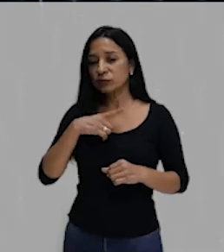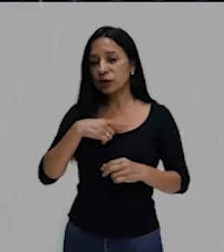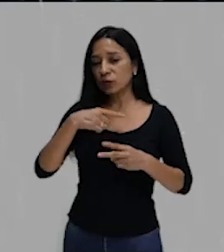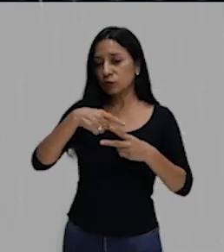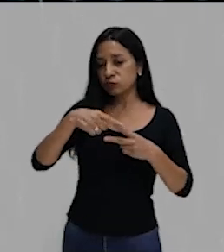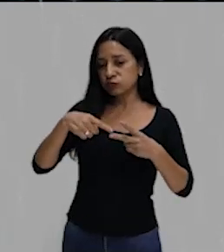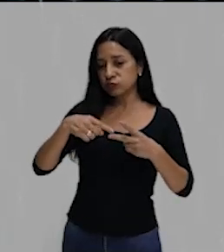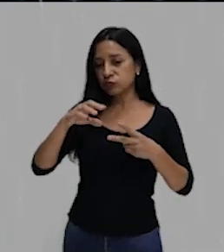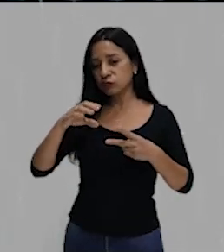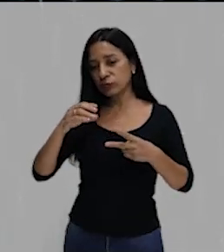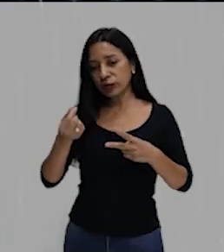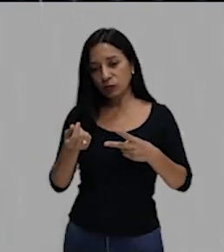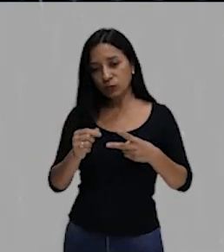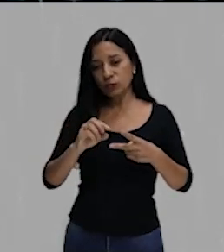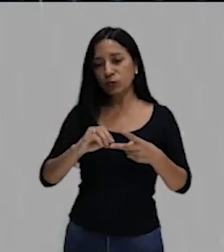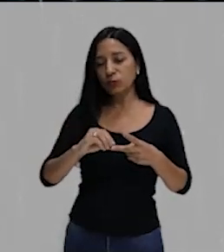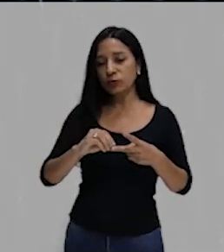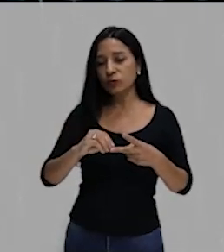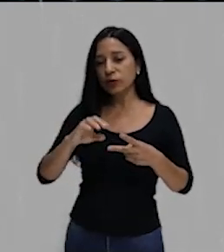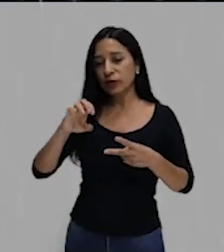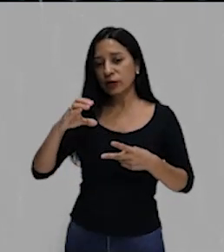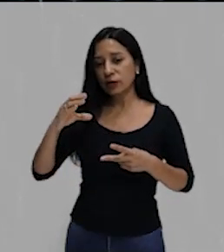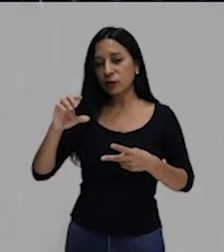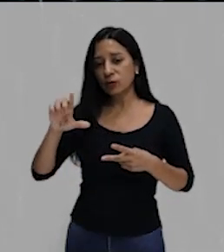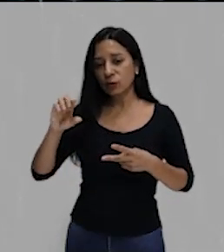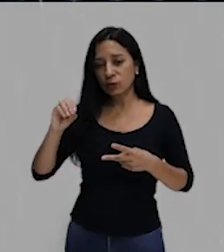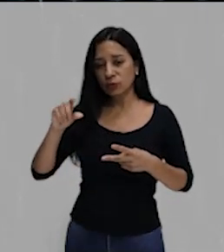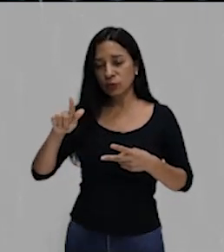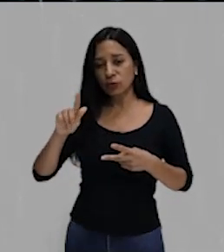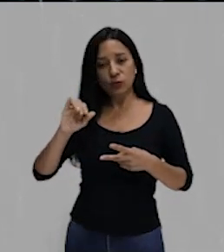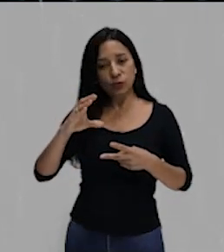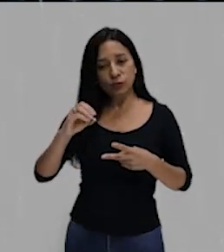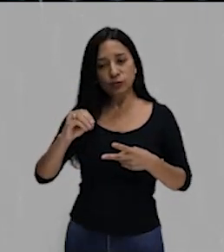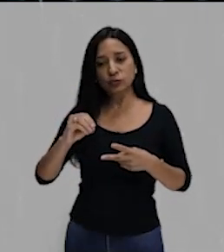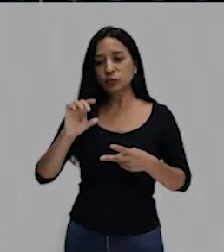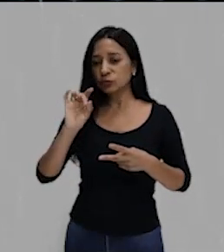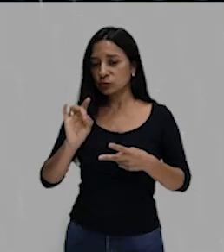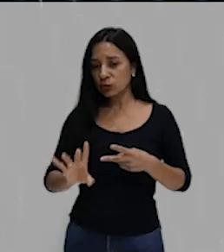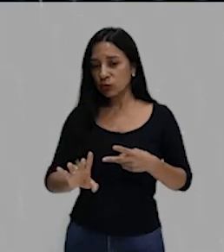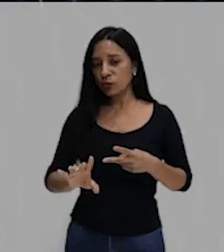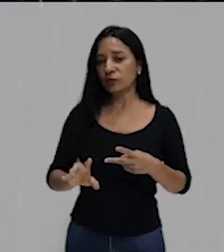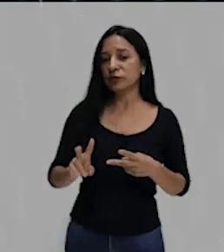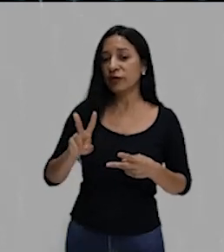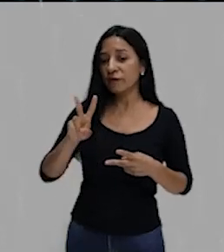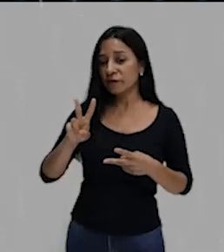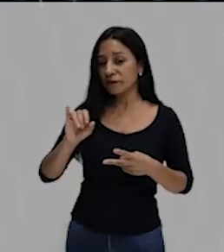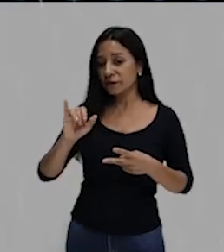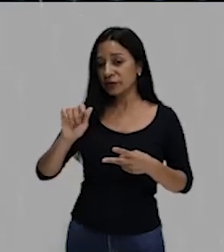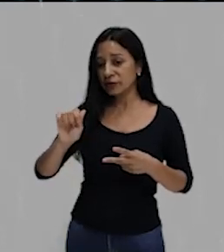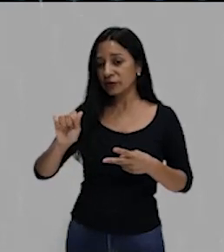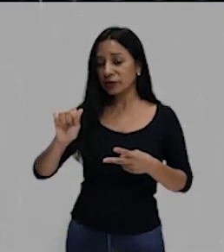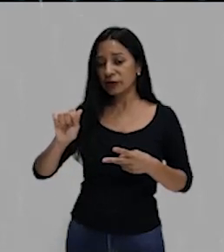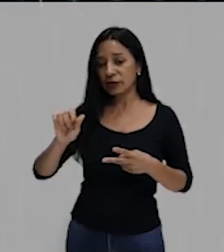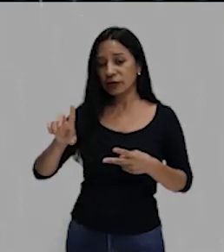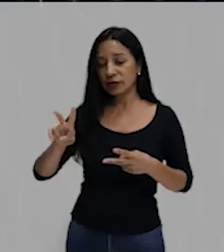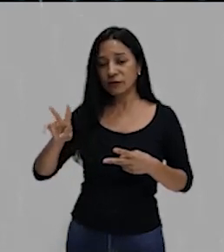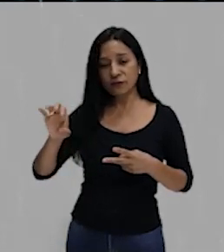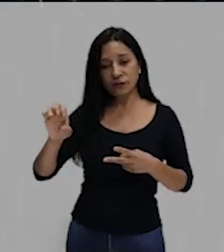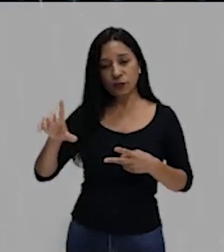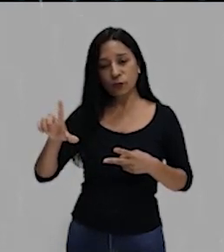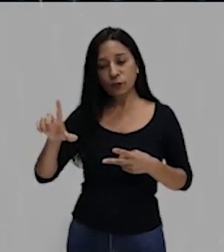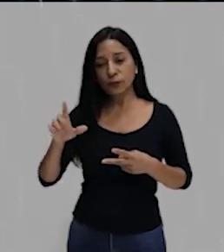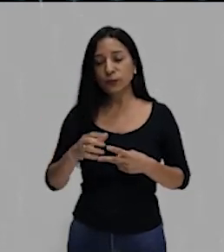Quando o desenvolvimento ele visa apenas o social e o econômico, a gente teria o desenvolvimento equitativo, mas